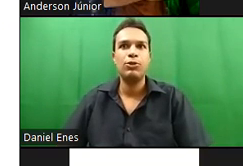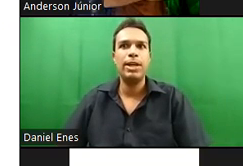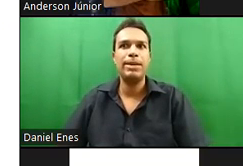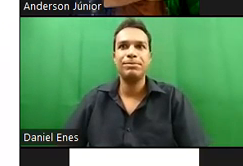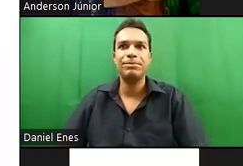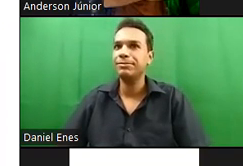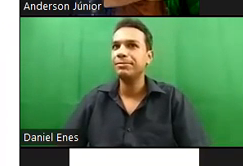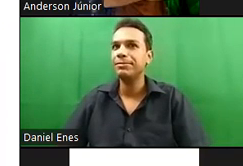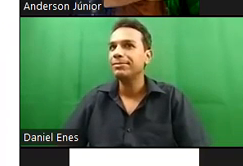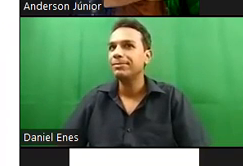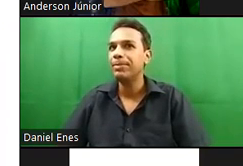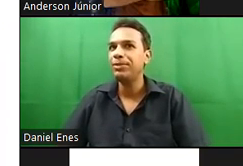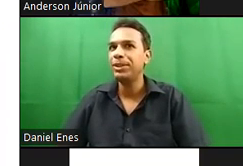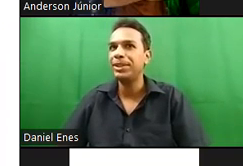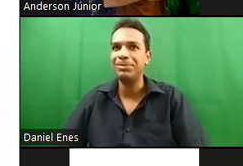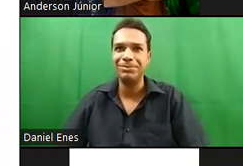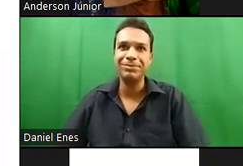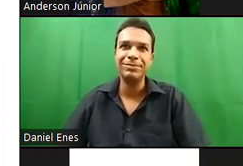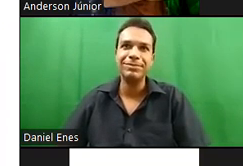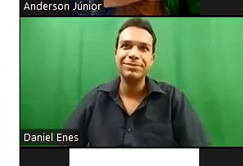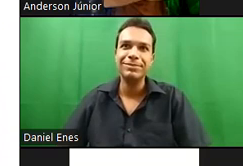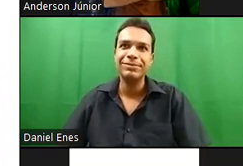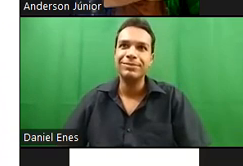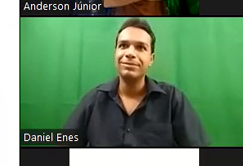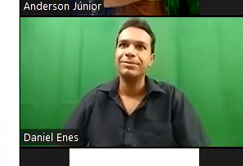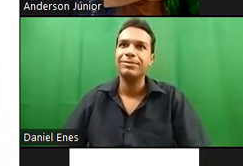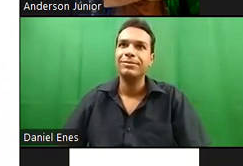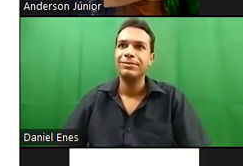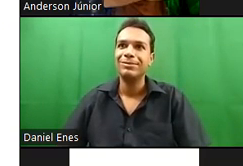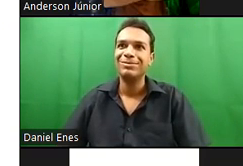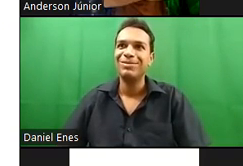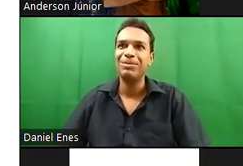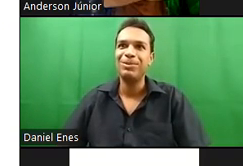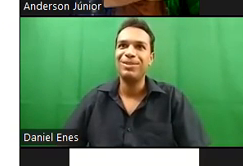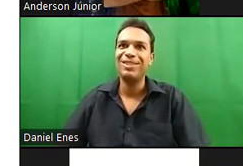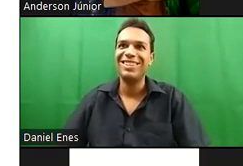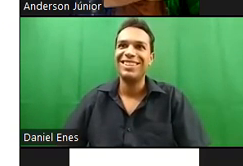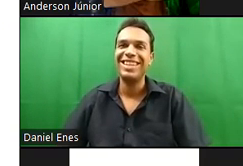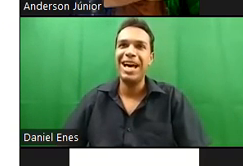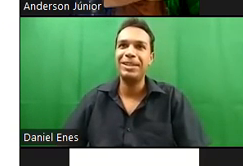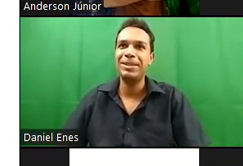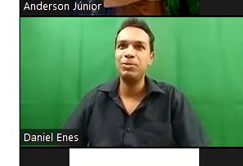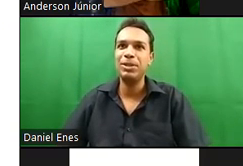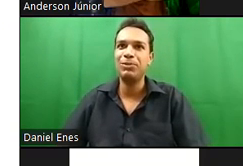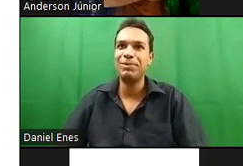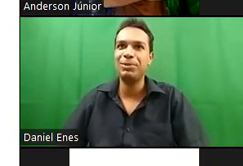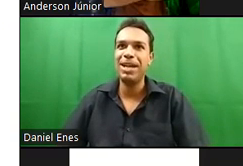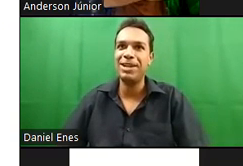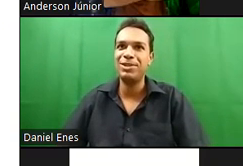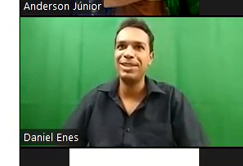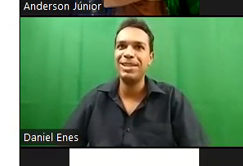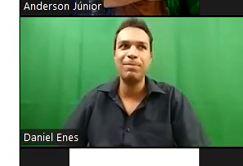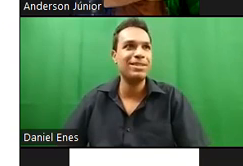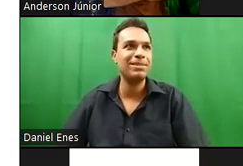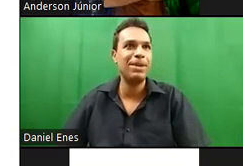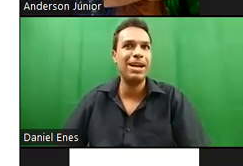Olá, Julia. Bem-vinda. Oi, boa noite, gente. Desculpa o atraso. Nada, tranquilo, fica à vontade.